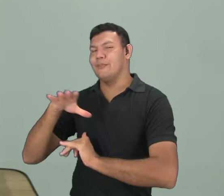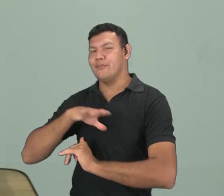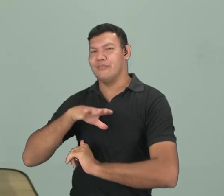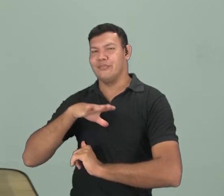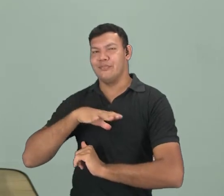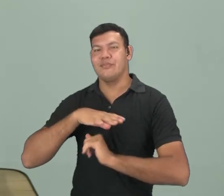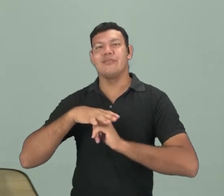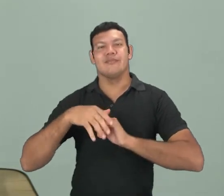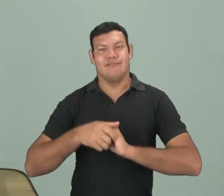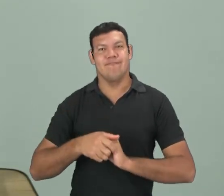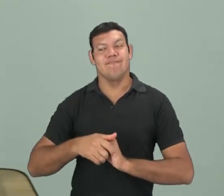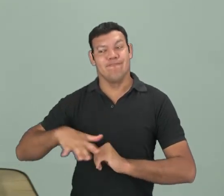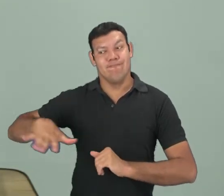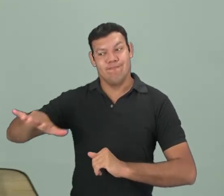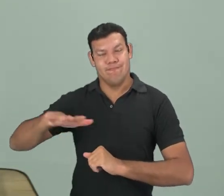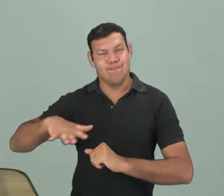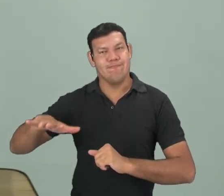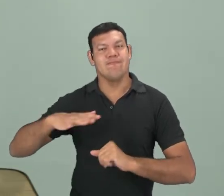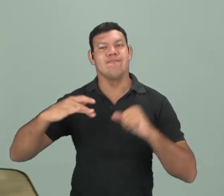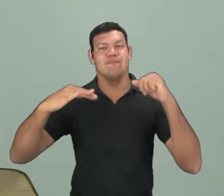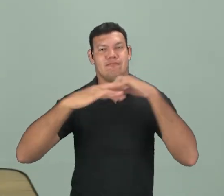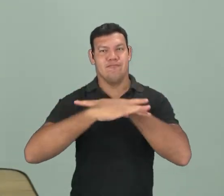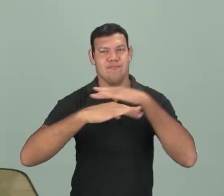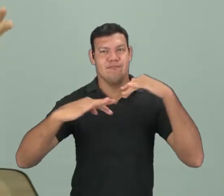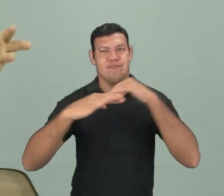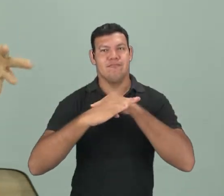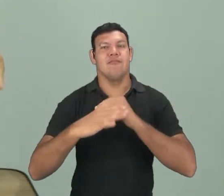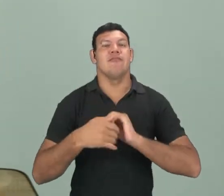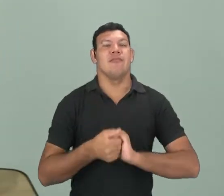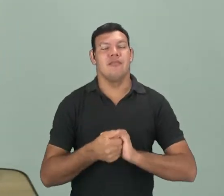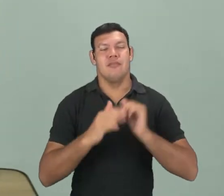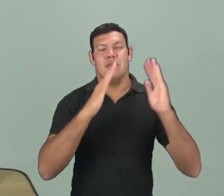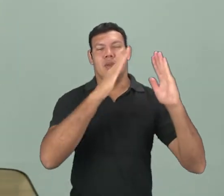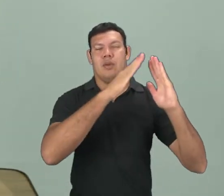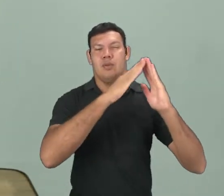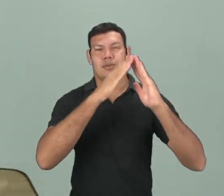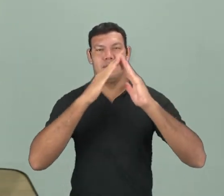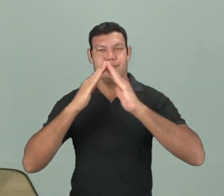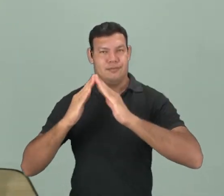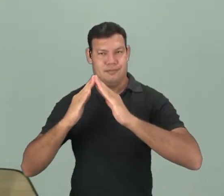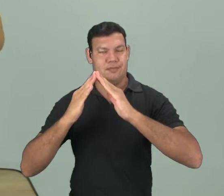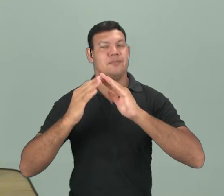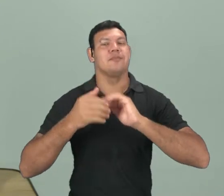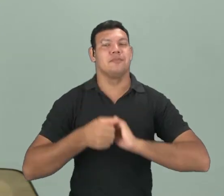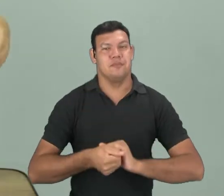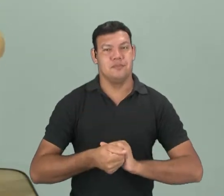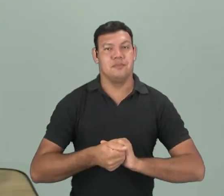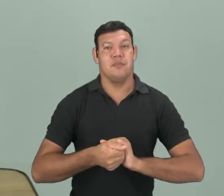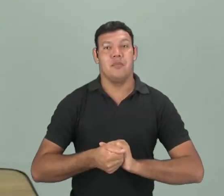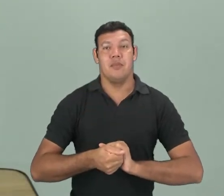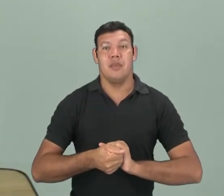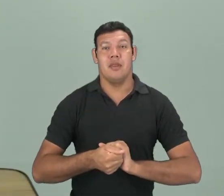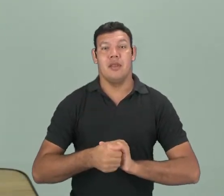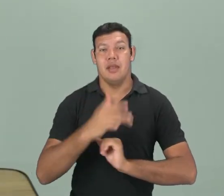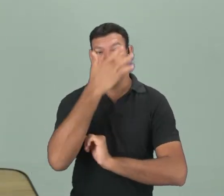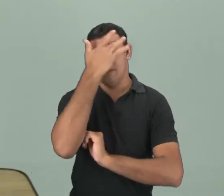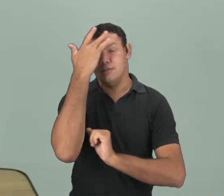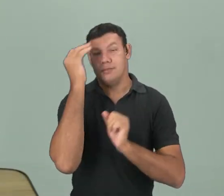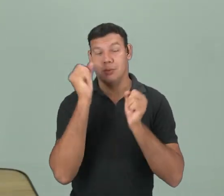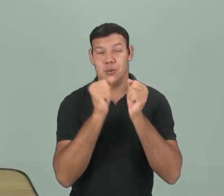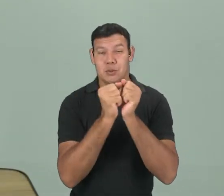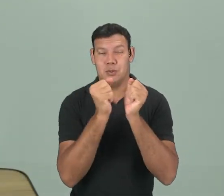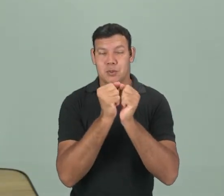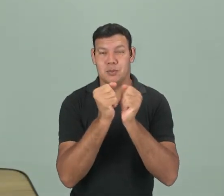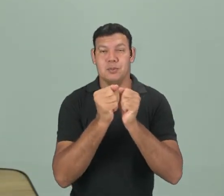cidade, espaço urbano, onde as casas são mais próximas, tem todas, as pessoas vivem mais próximas ali umas